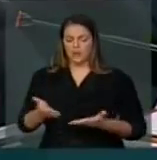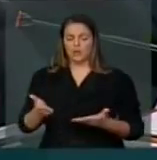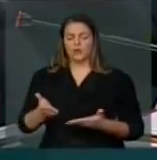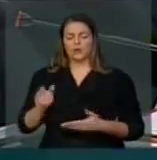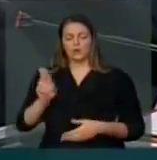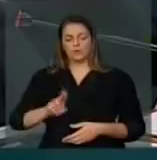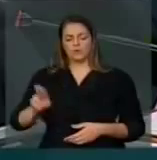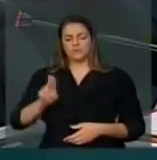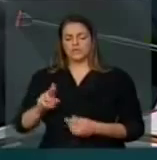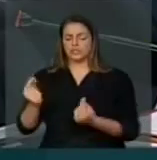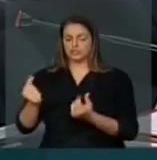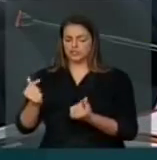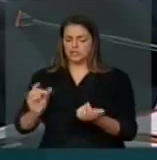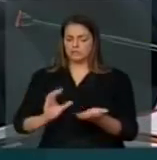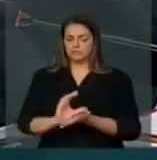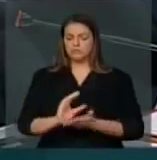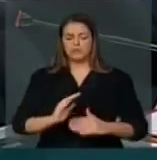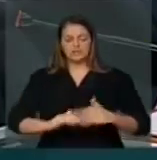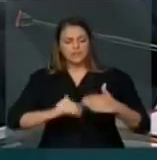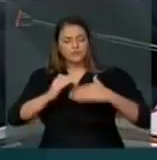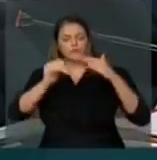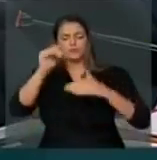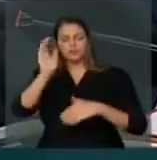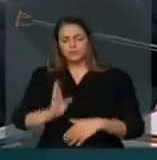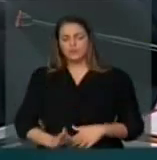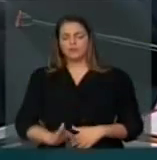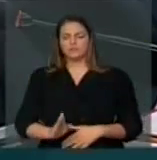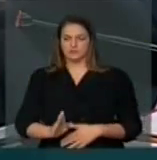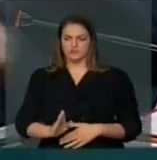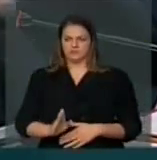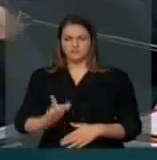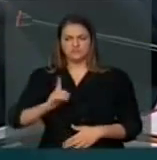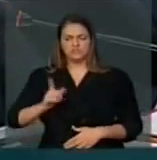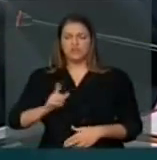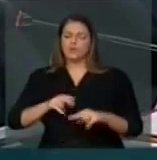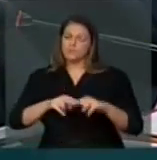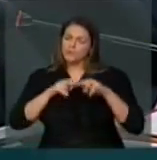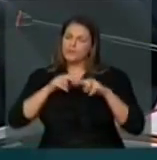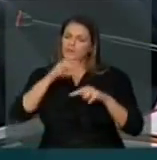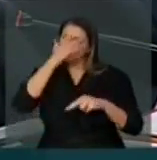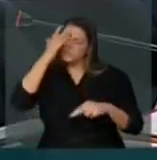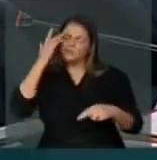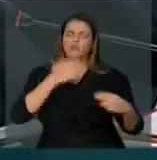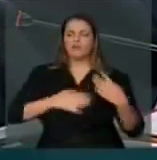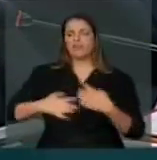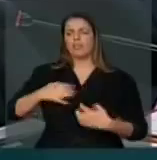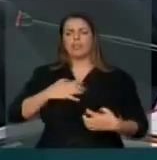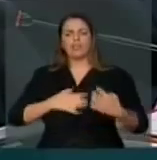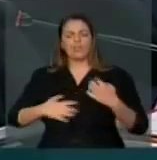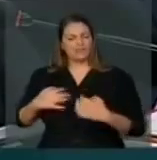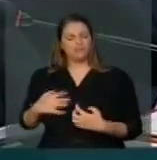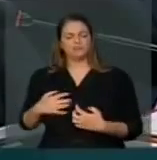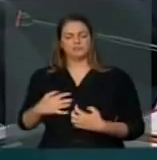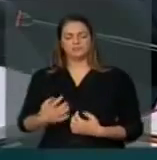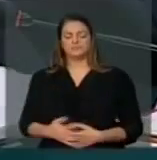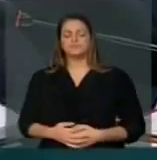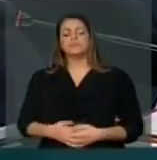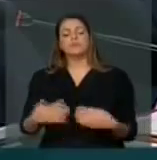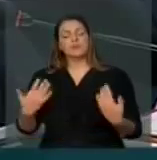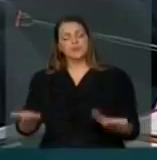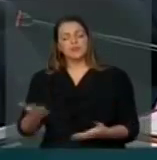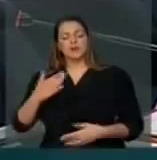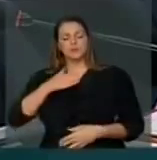para o desenvolvimento nacional. E isso incomoda aqueles que são ligados ao capital internacional. E nesse sentido, eu quero fazer a